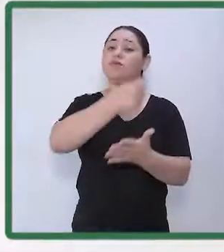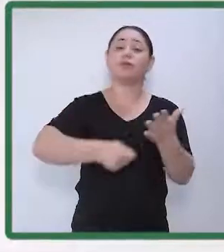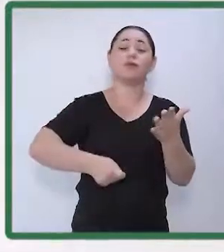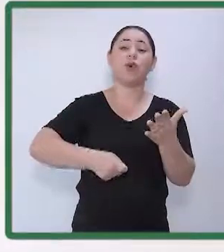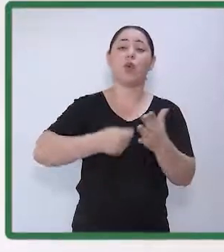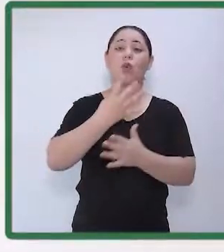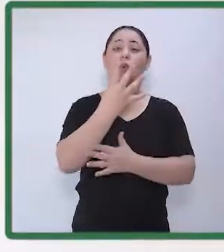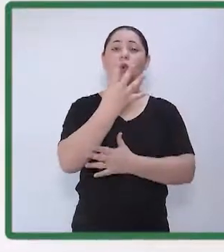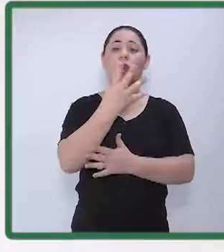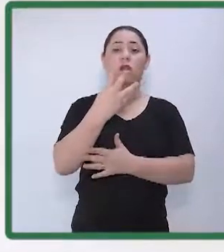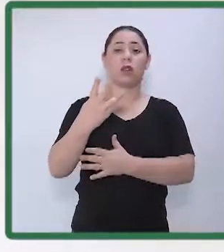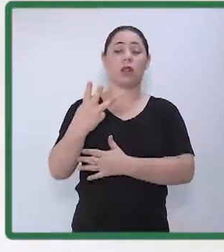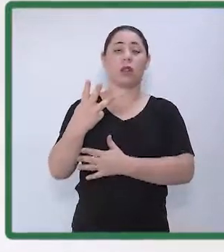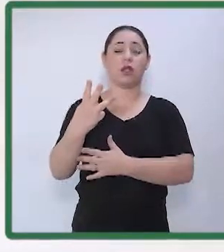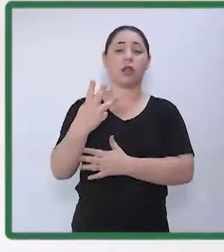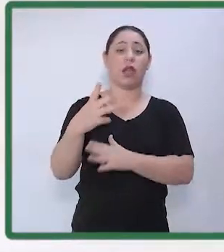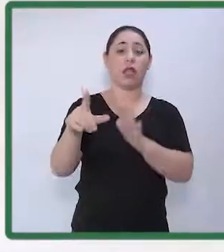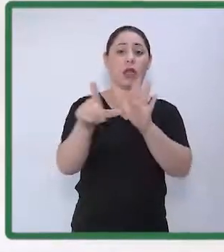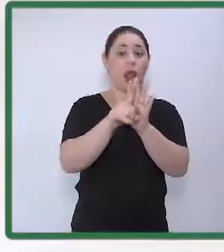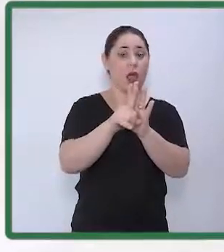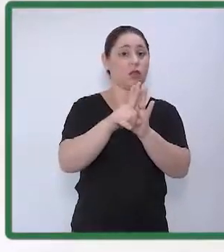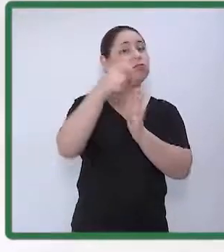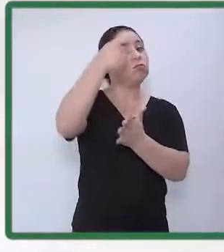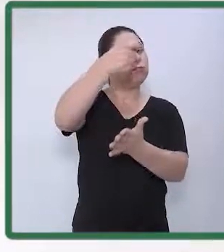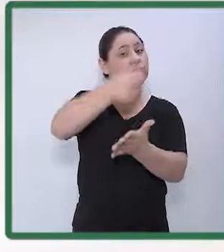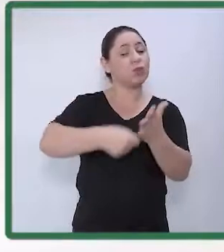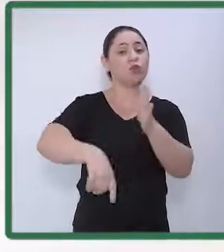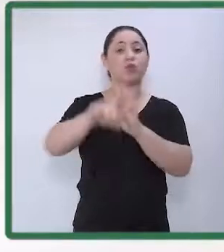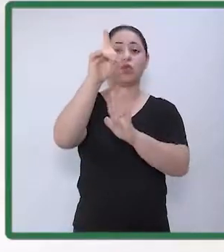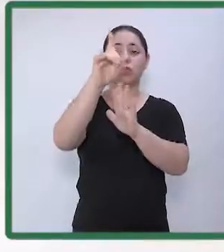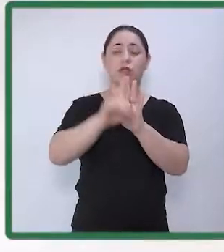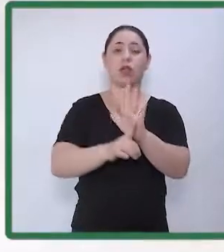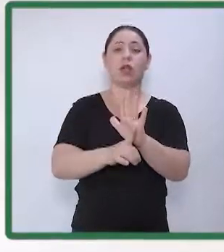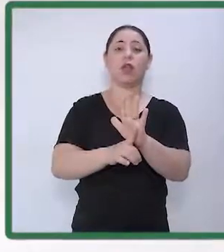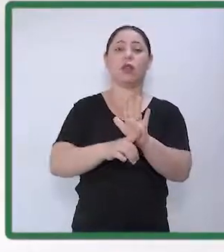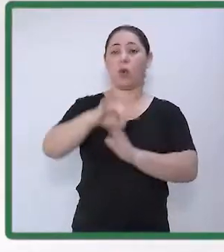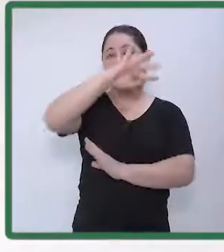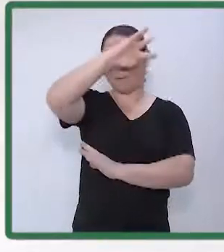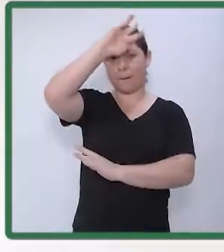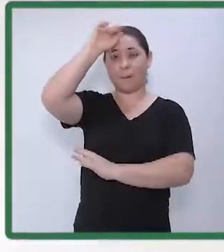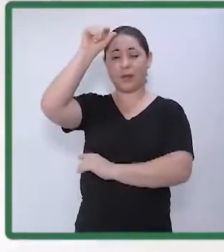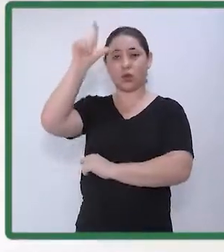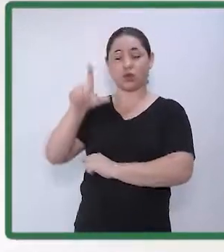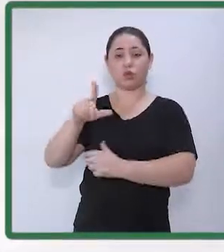não é? De 43 leis que garantem o direito